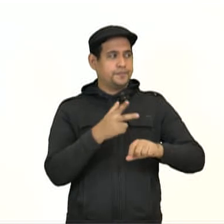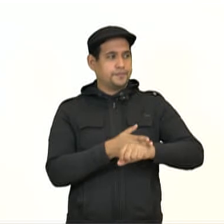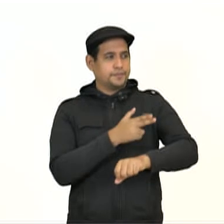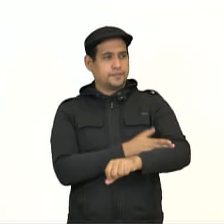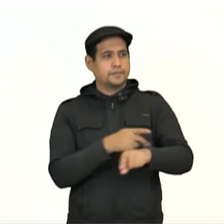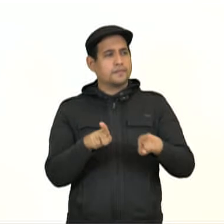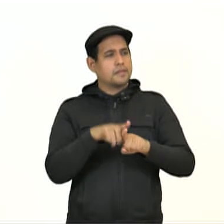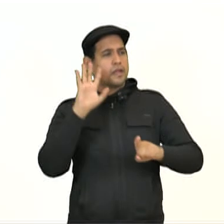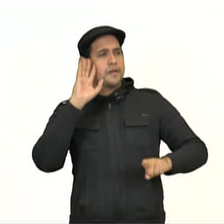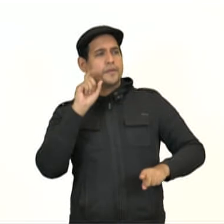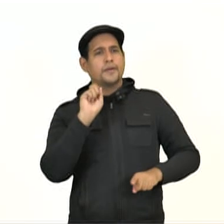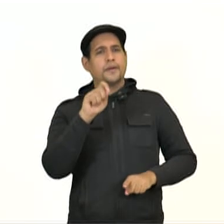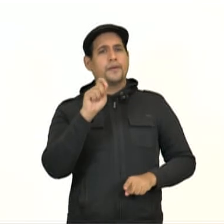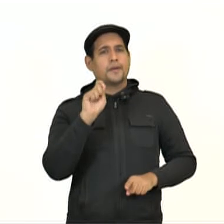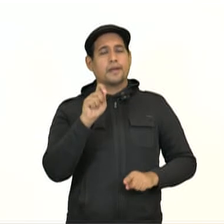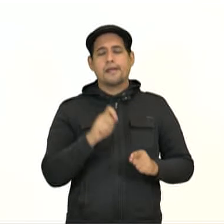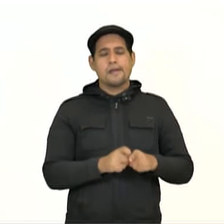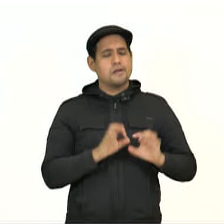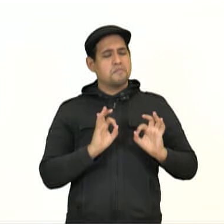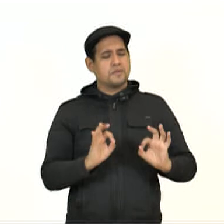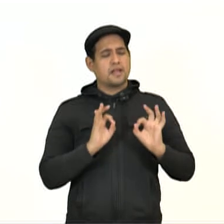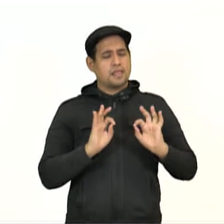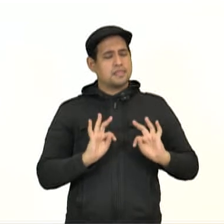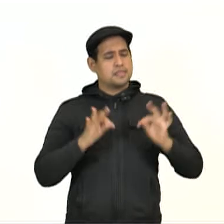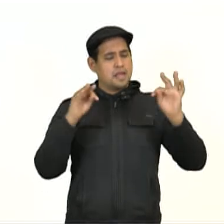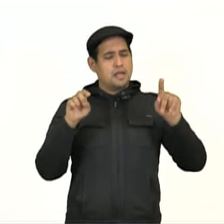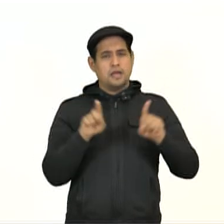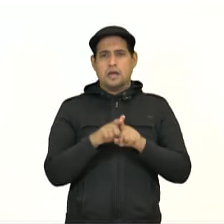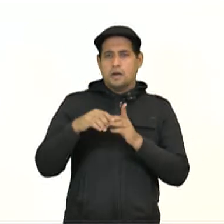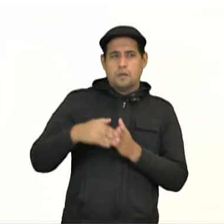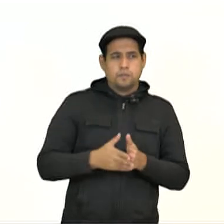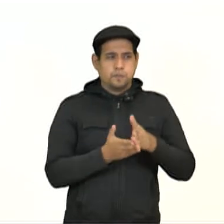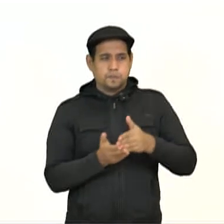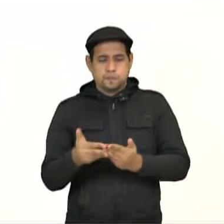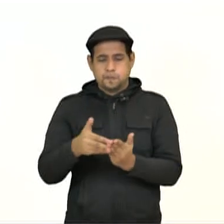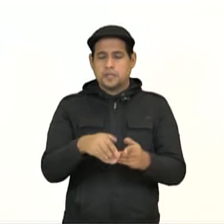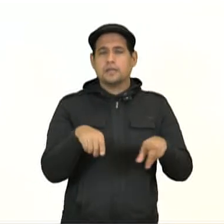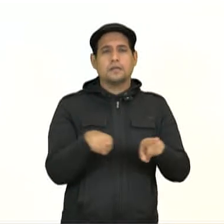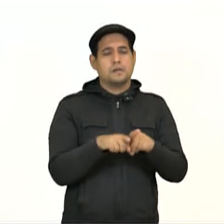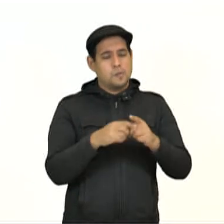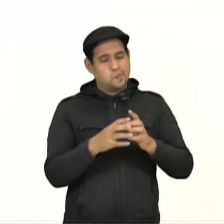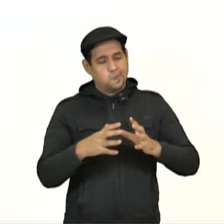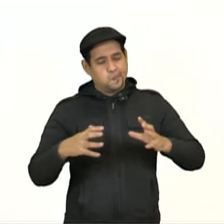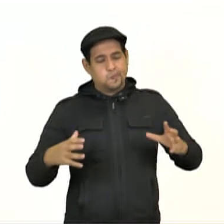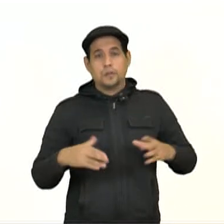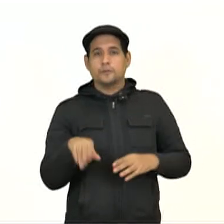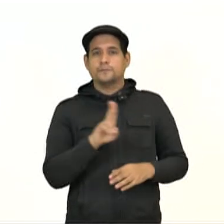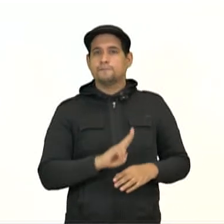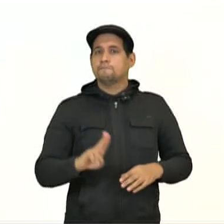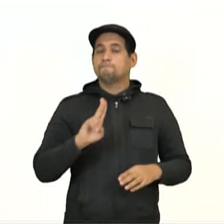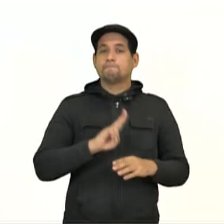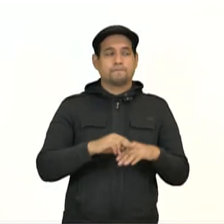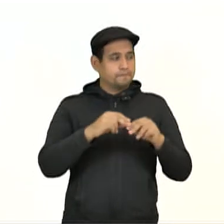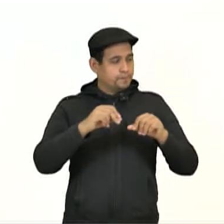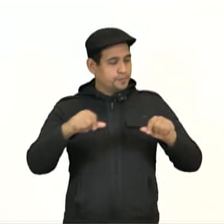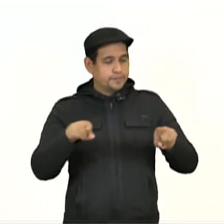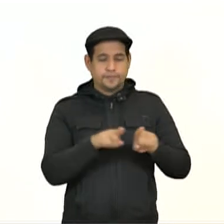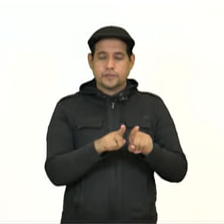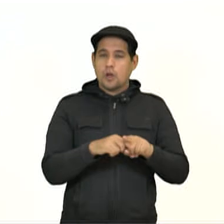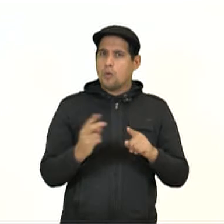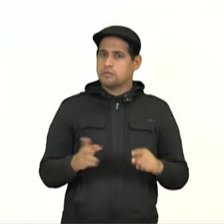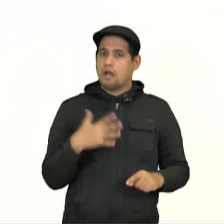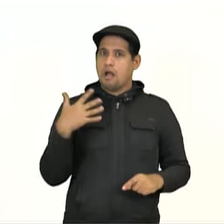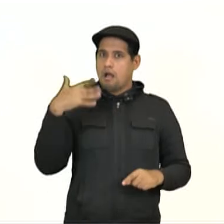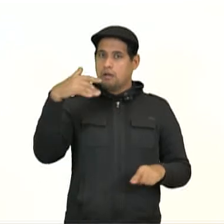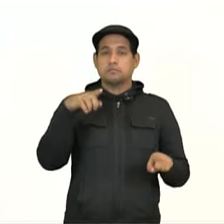Média ocorreu o aperfeiçoamento das tecnologias de navegação e o aumento do consumo de especiarias e artigos de